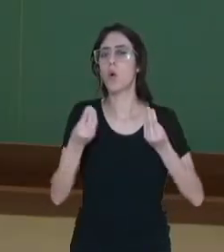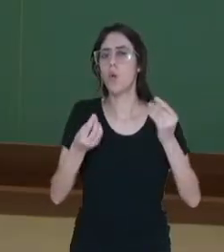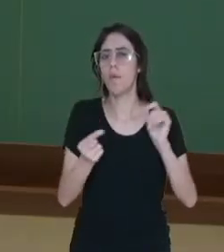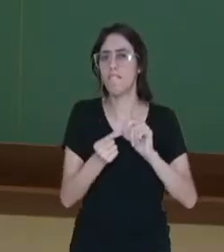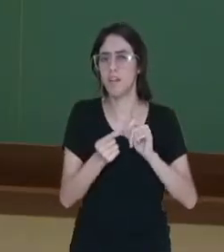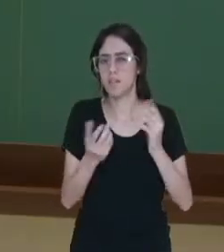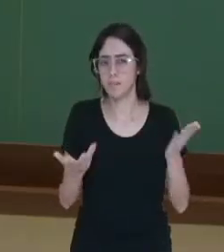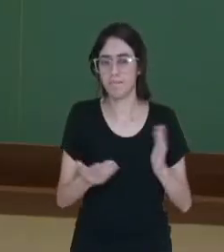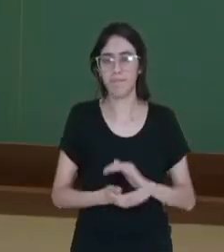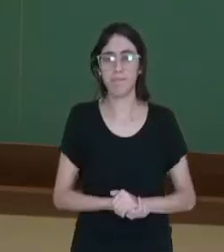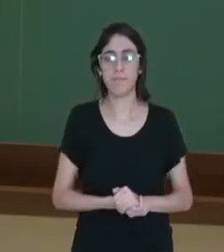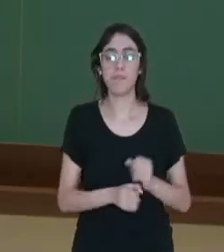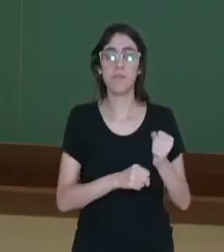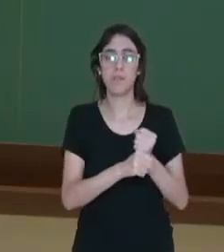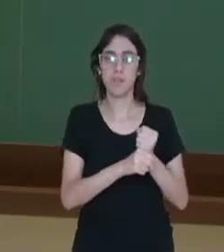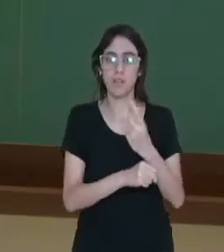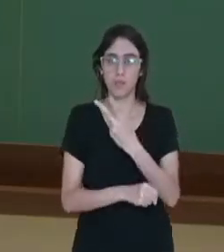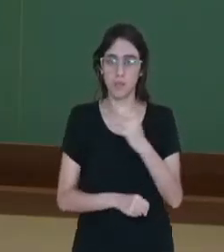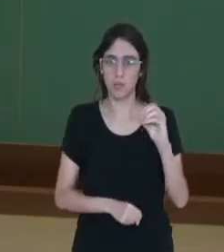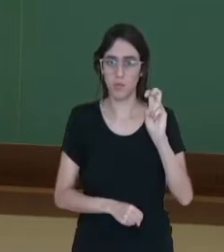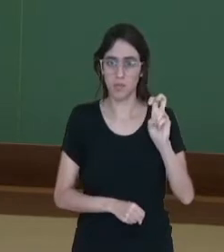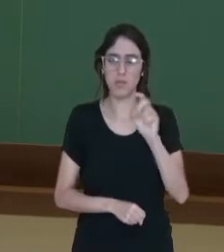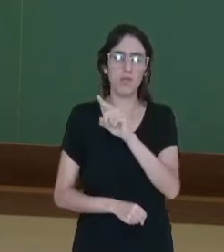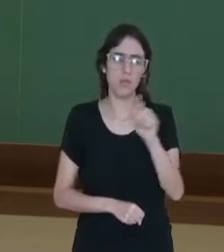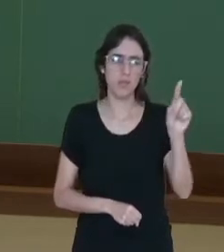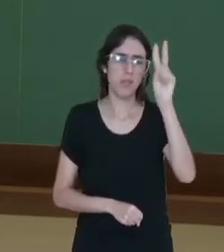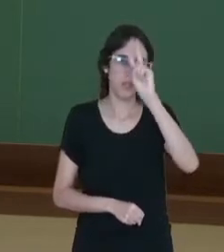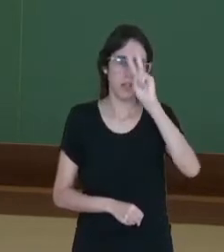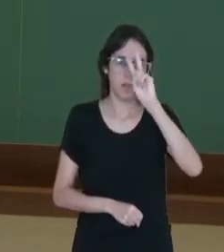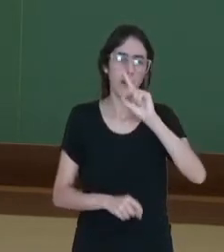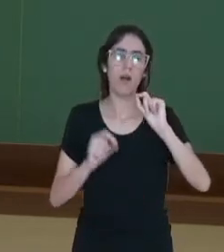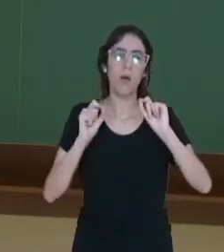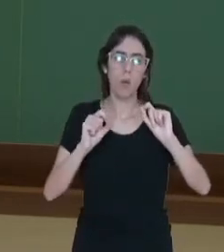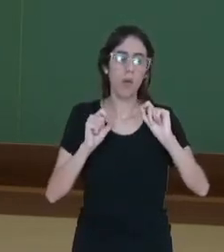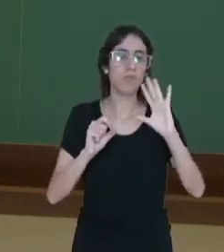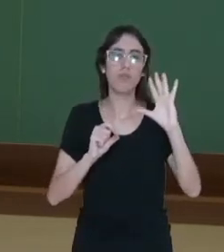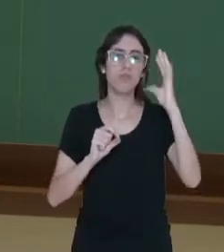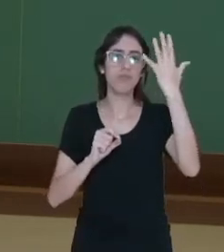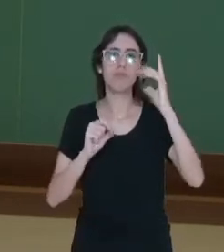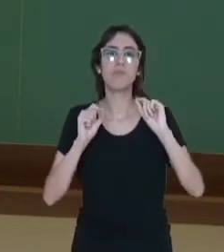Em 2005, você também vai se recordar que